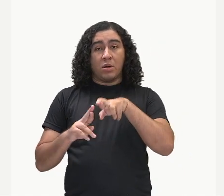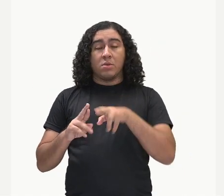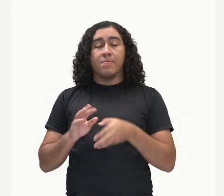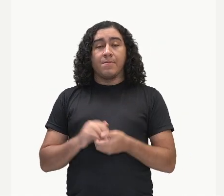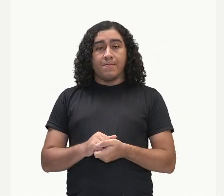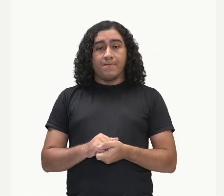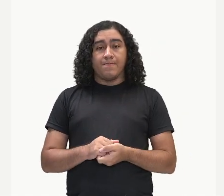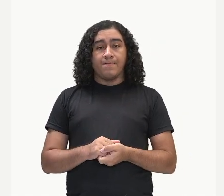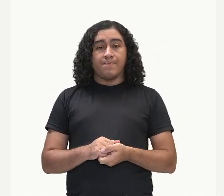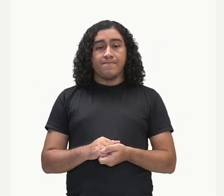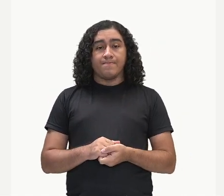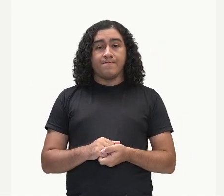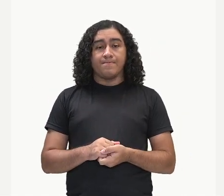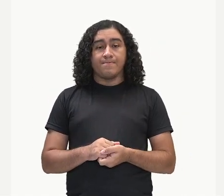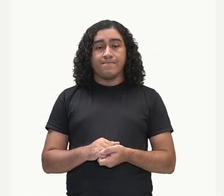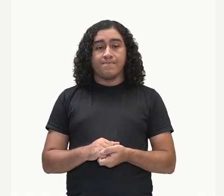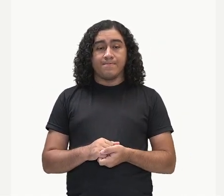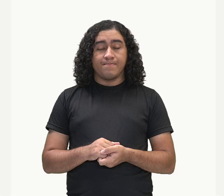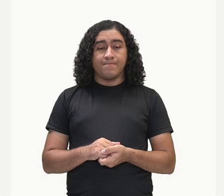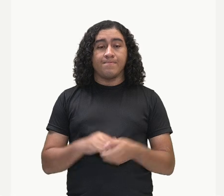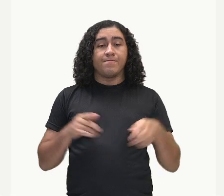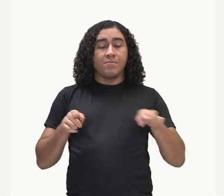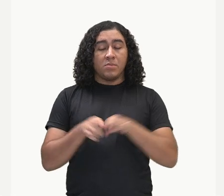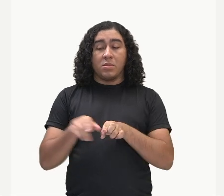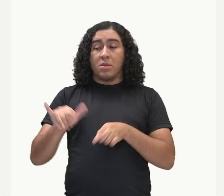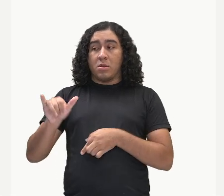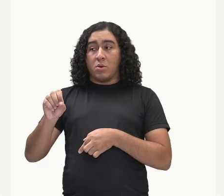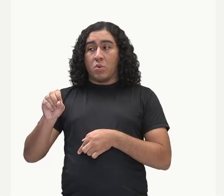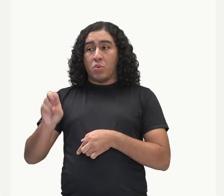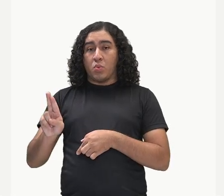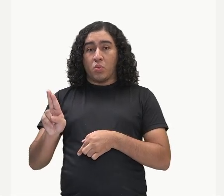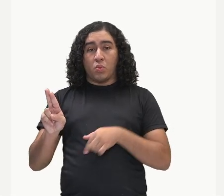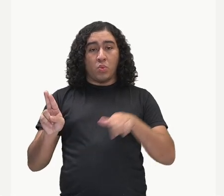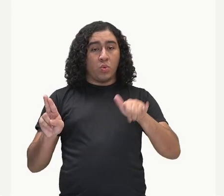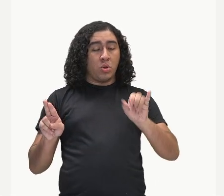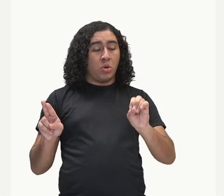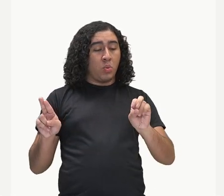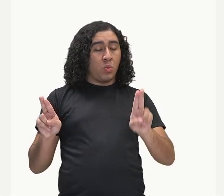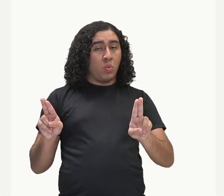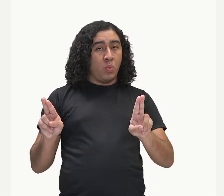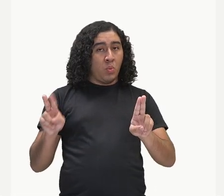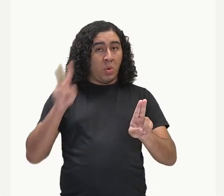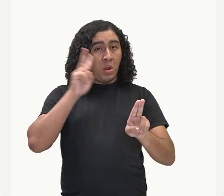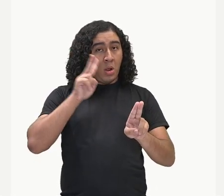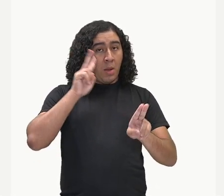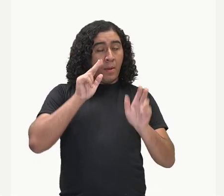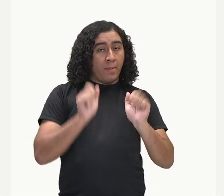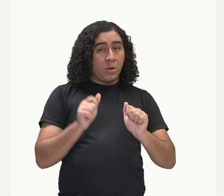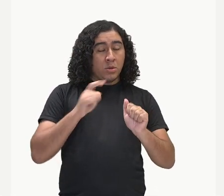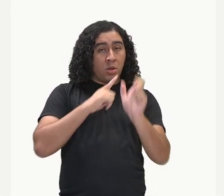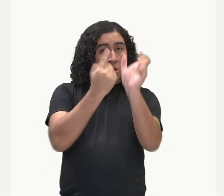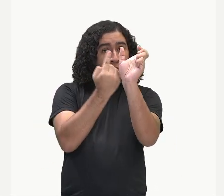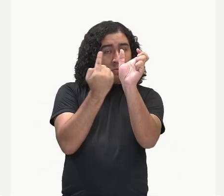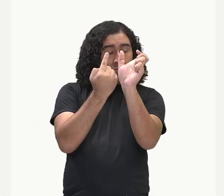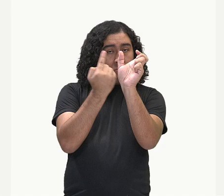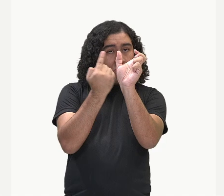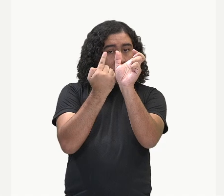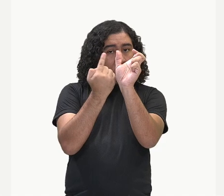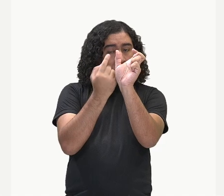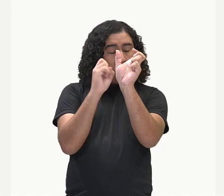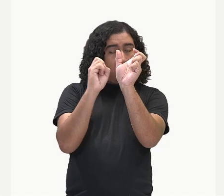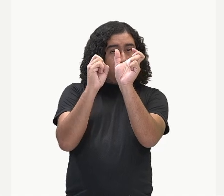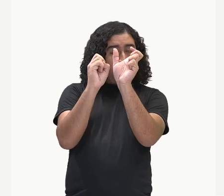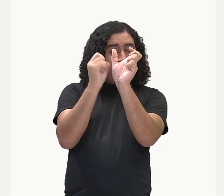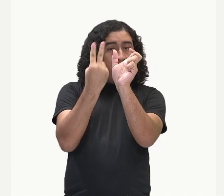seria us, ok? You, reitero aqui, né? Ele pode ser singular ou plural, pode ser você ou vocês, ele